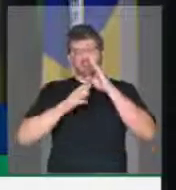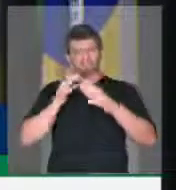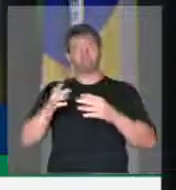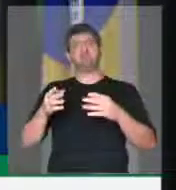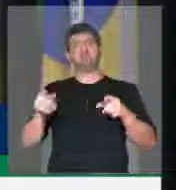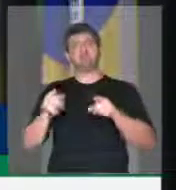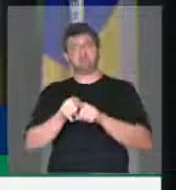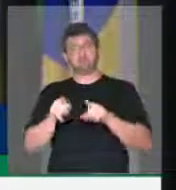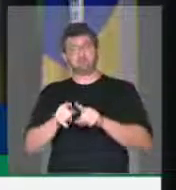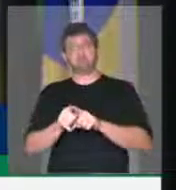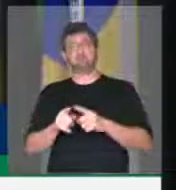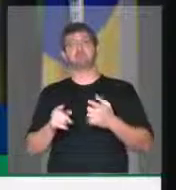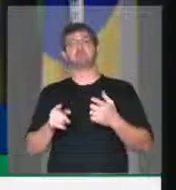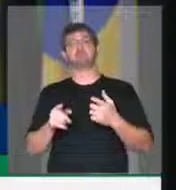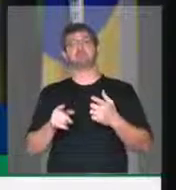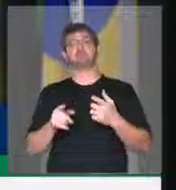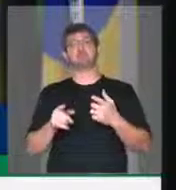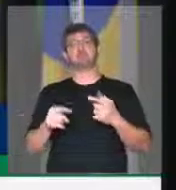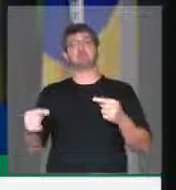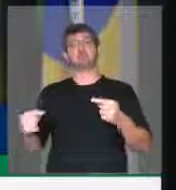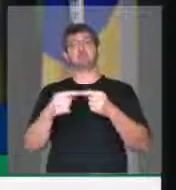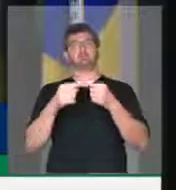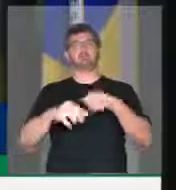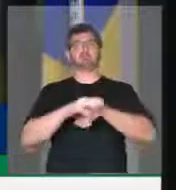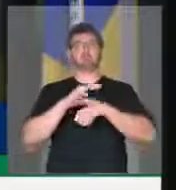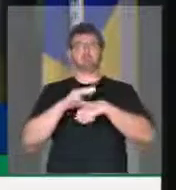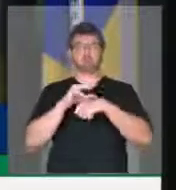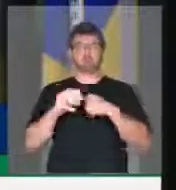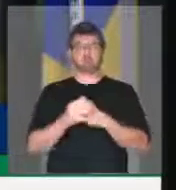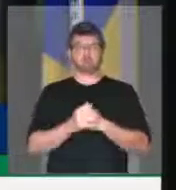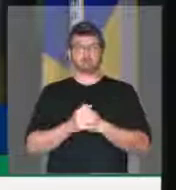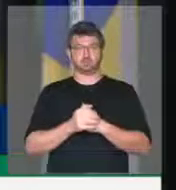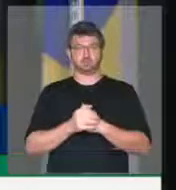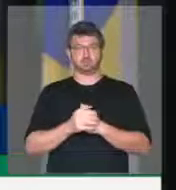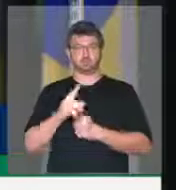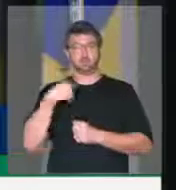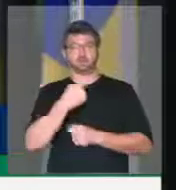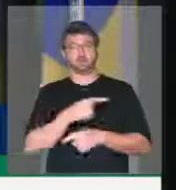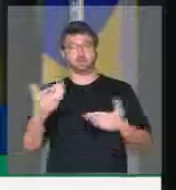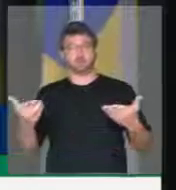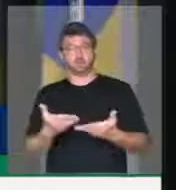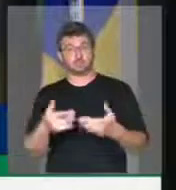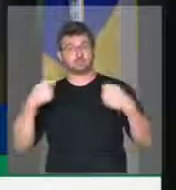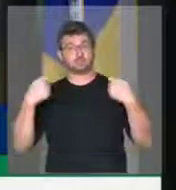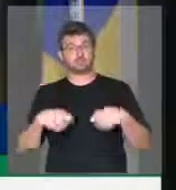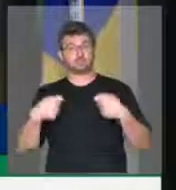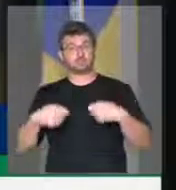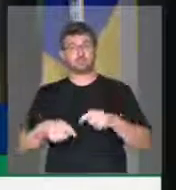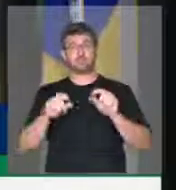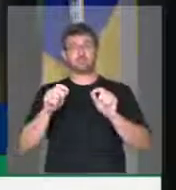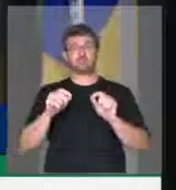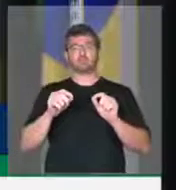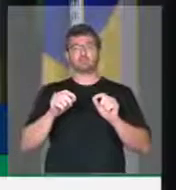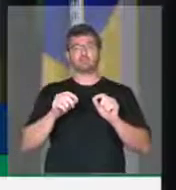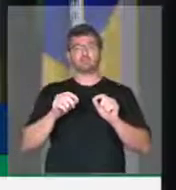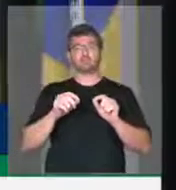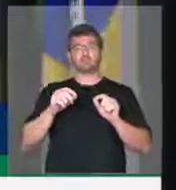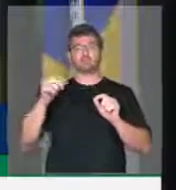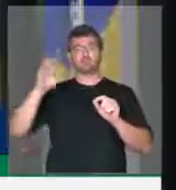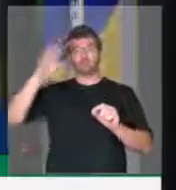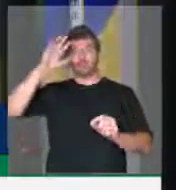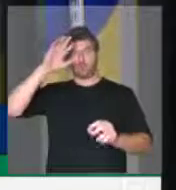em atendimento a mandamentos constitucionais. Precisamos agora da compreensão e grandeza do